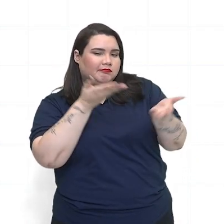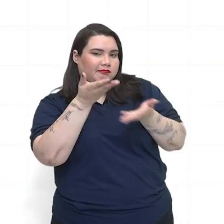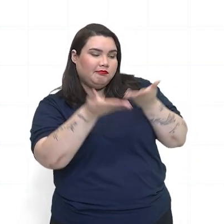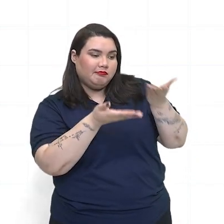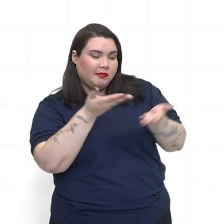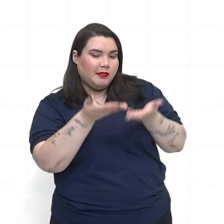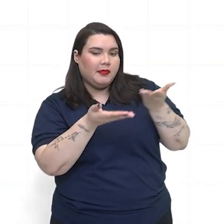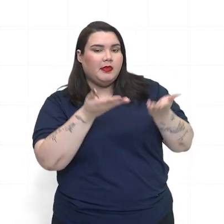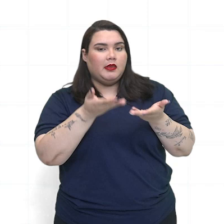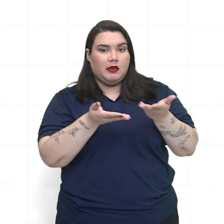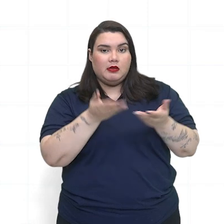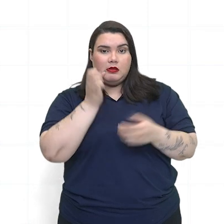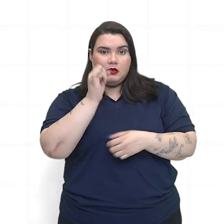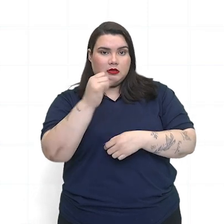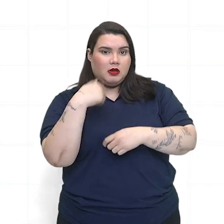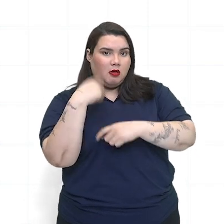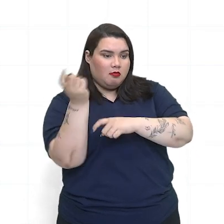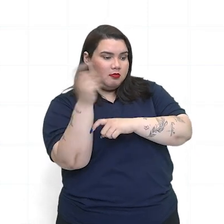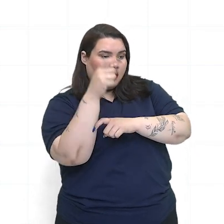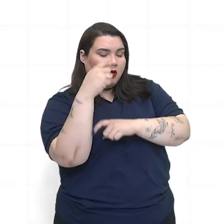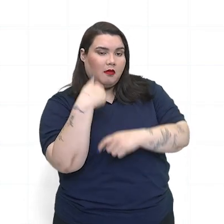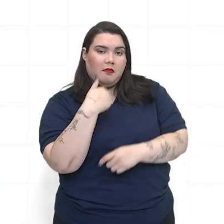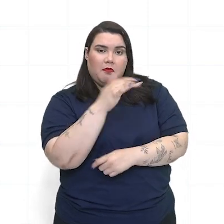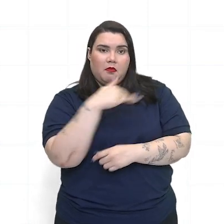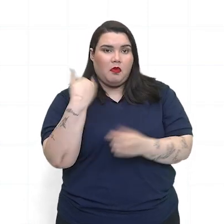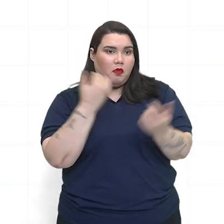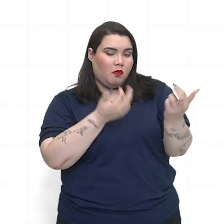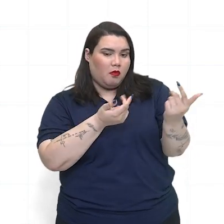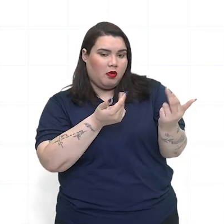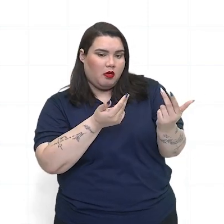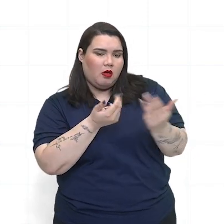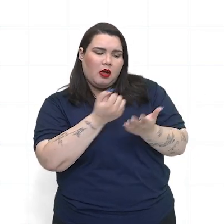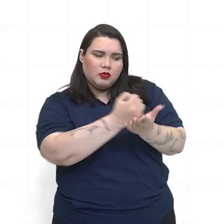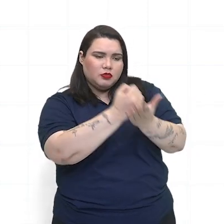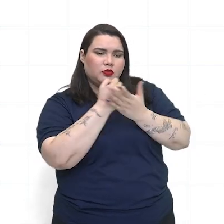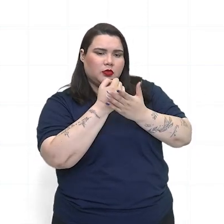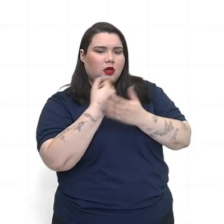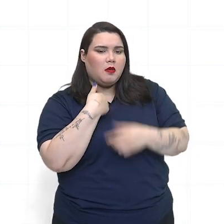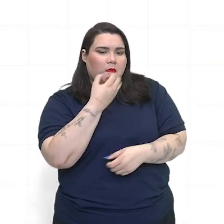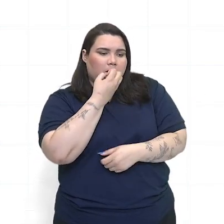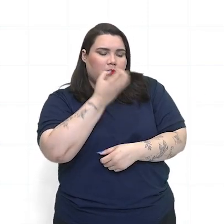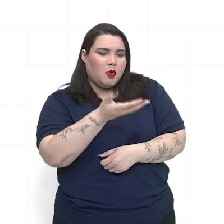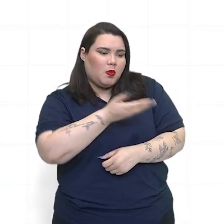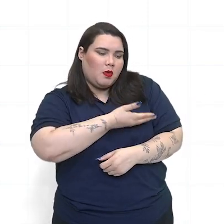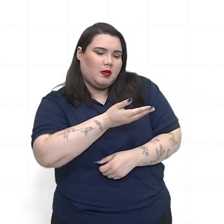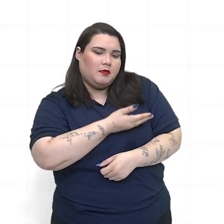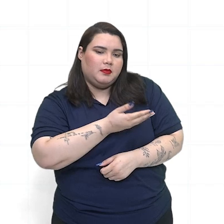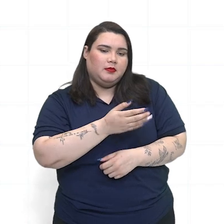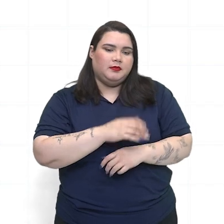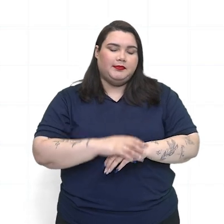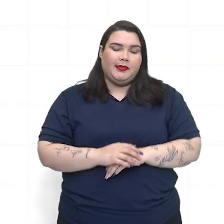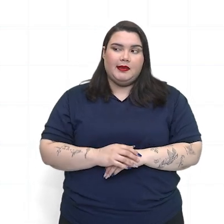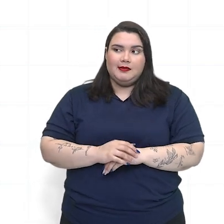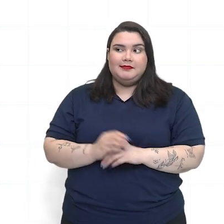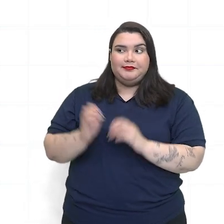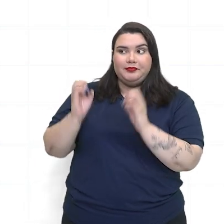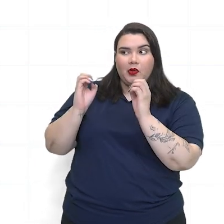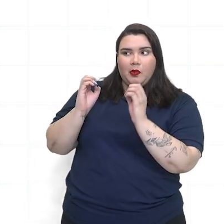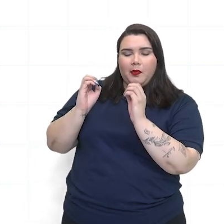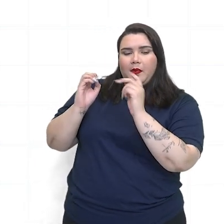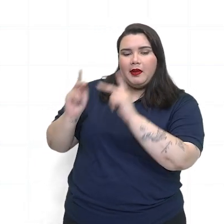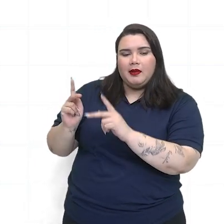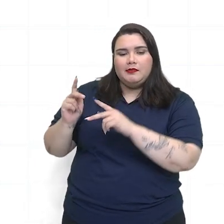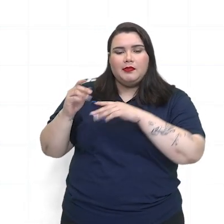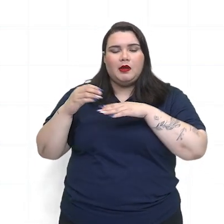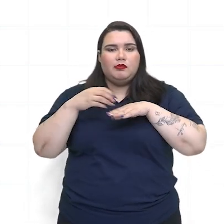voz terna e doce, morro também. Me dê uma carona. Prometo ser bom, meu amigo sapo. O sapo